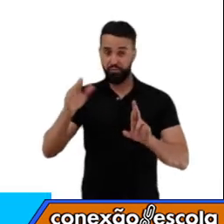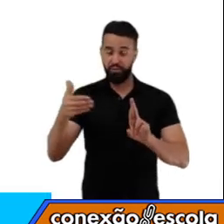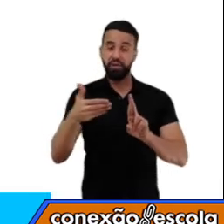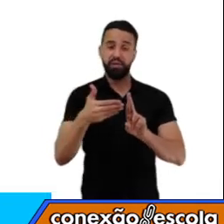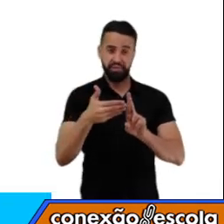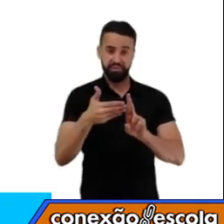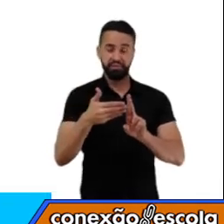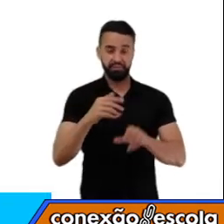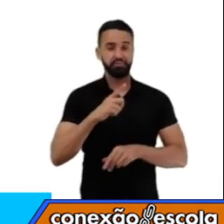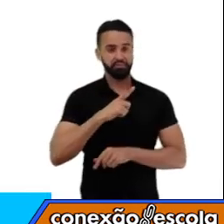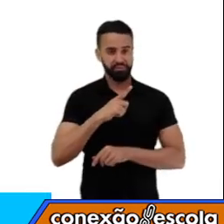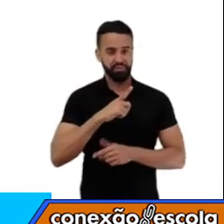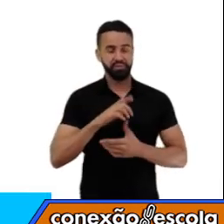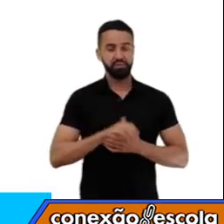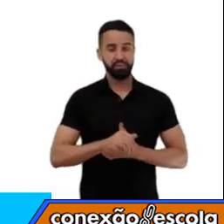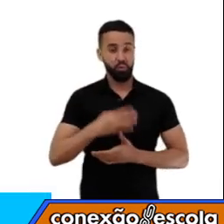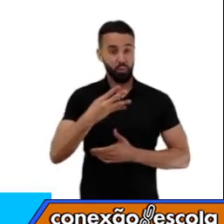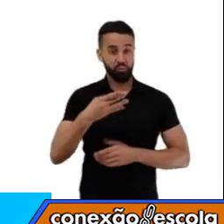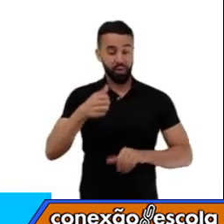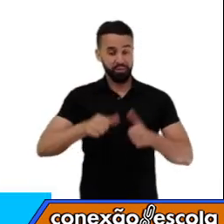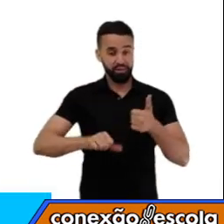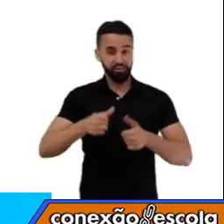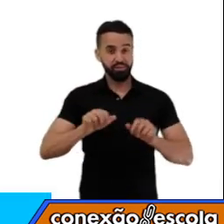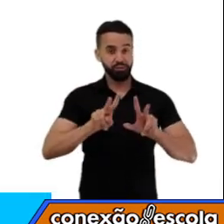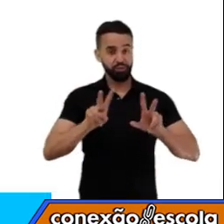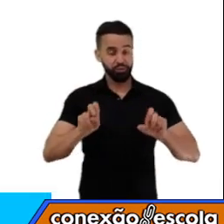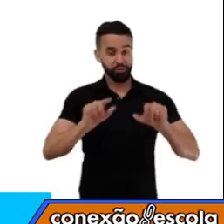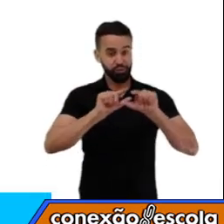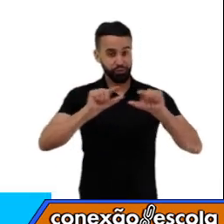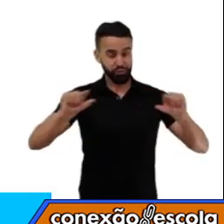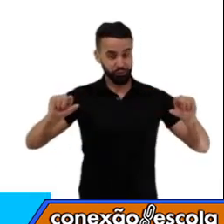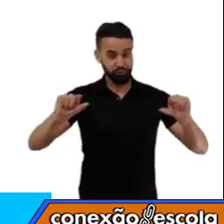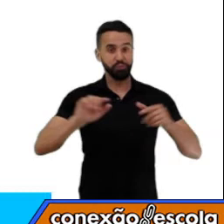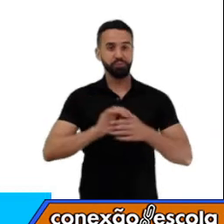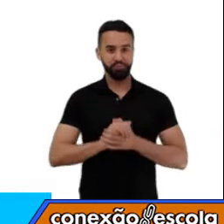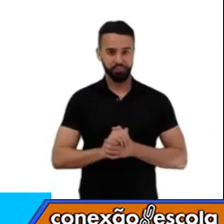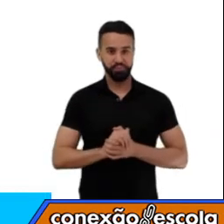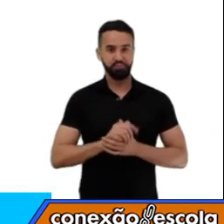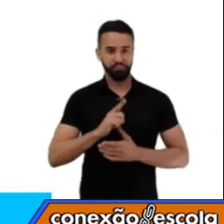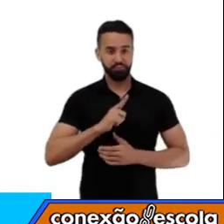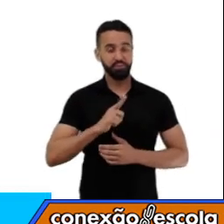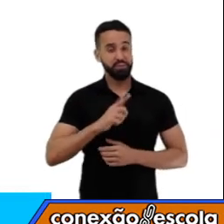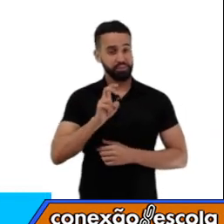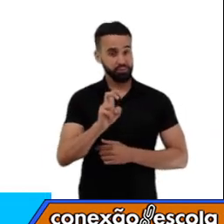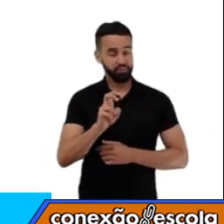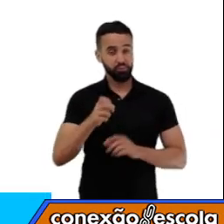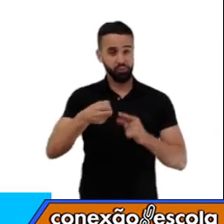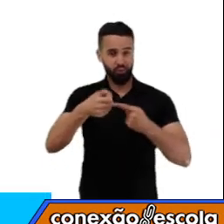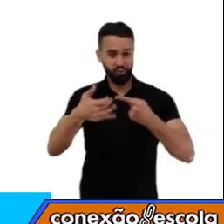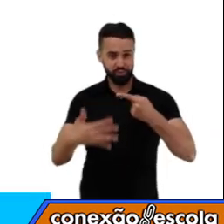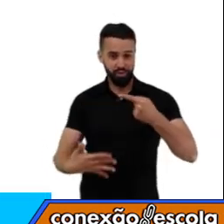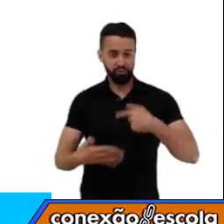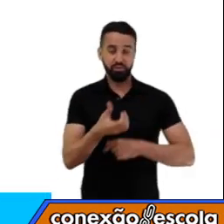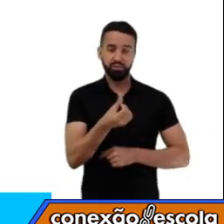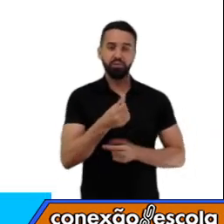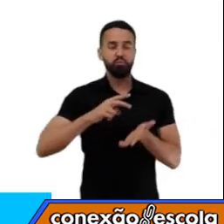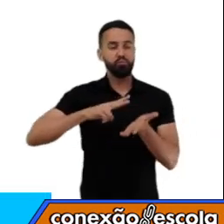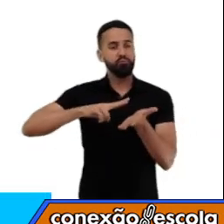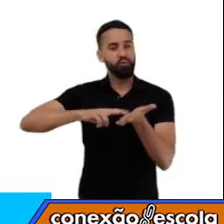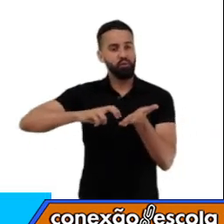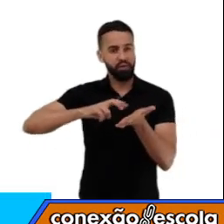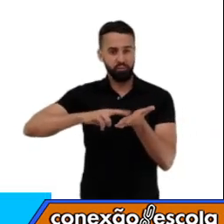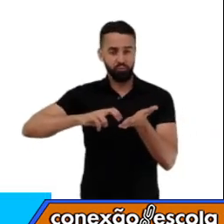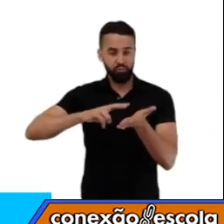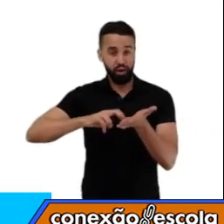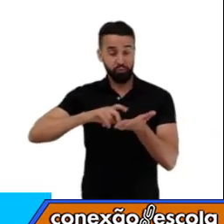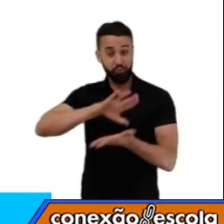referências a gente também Analisa títulos subtítulos glossarios vocabularios que